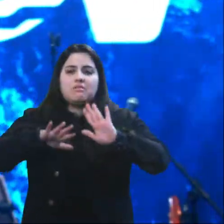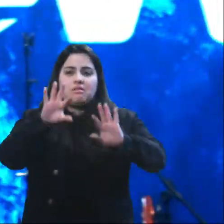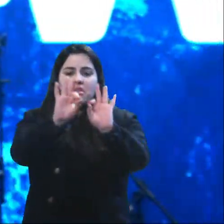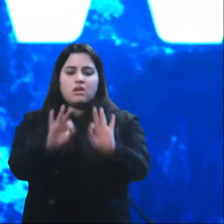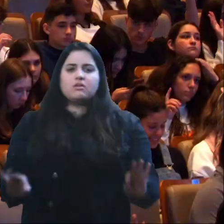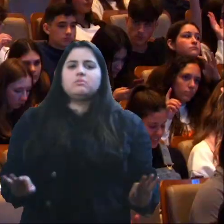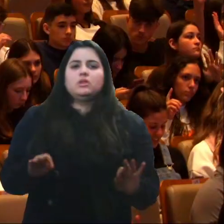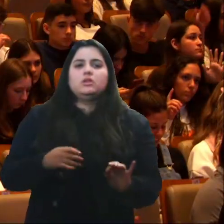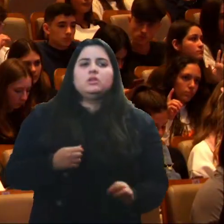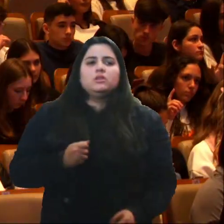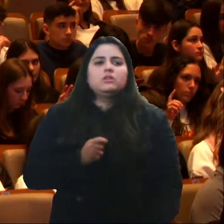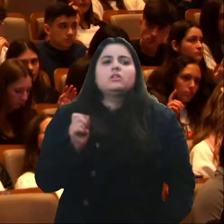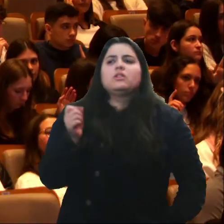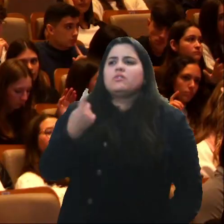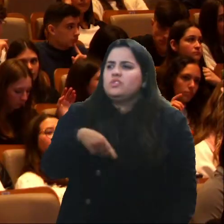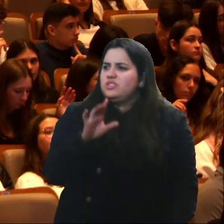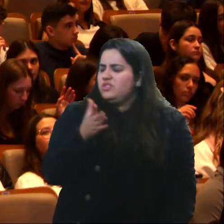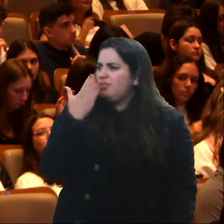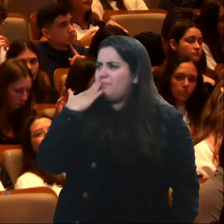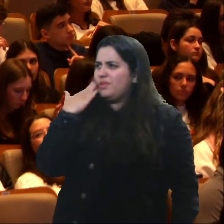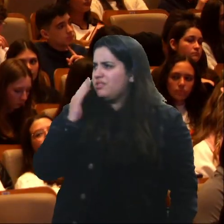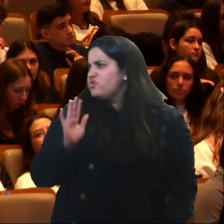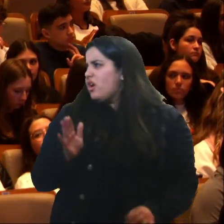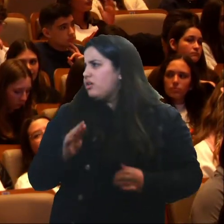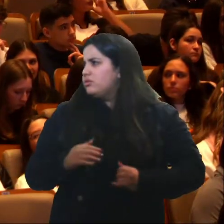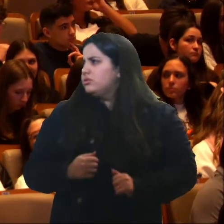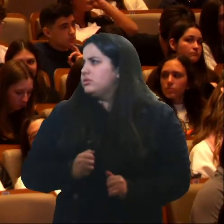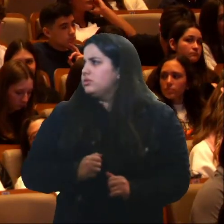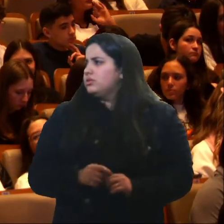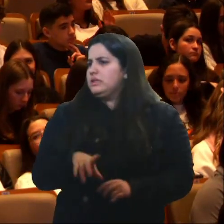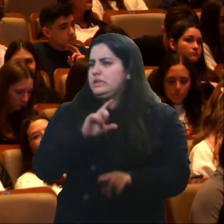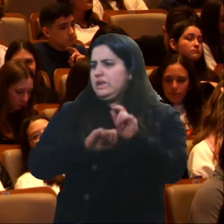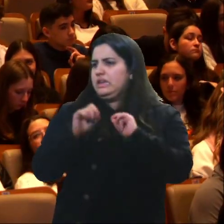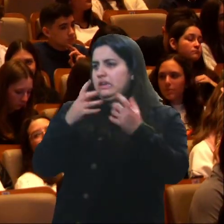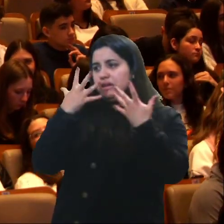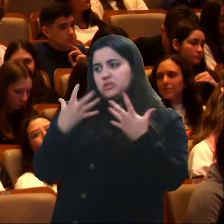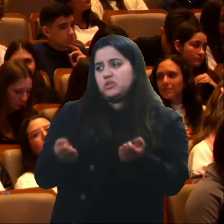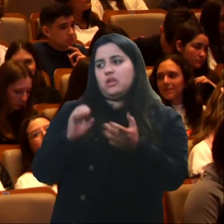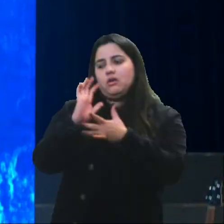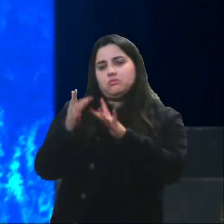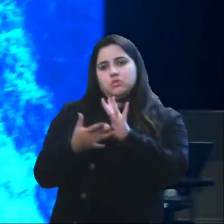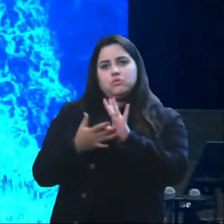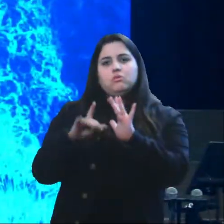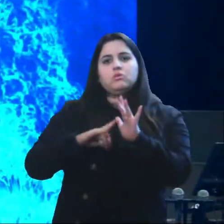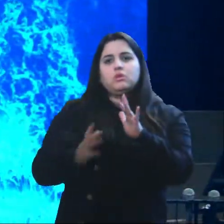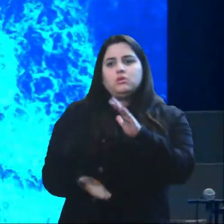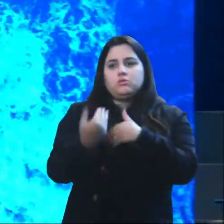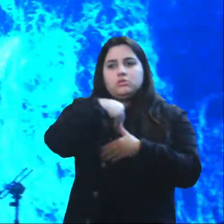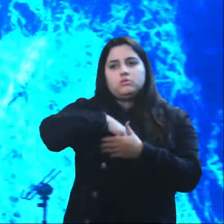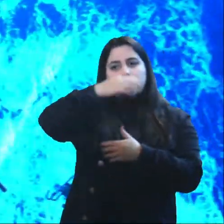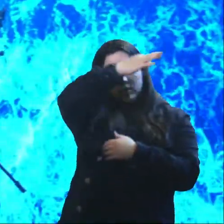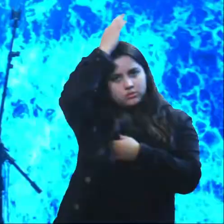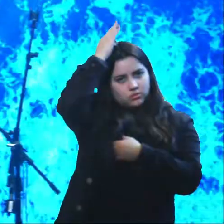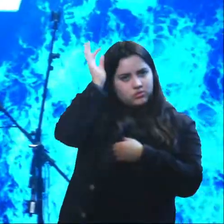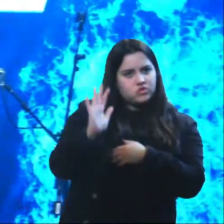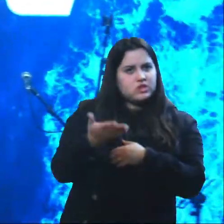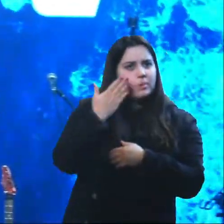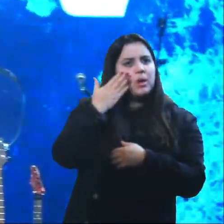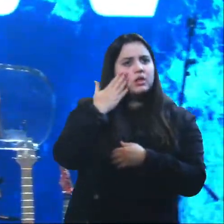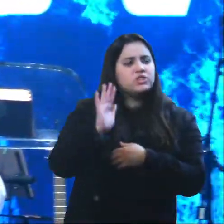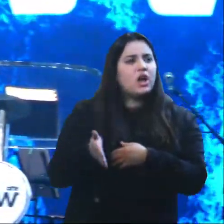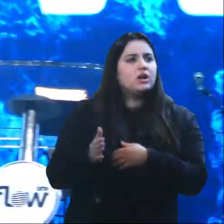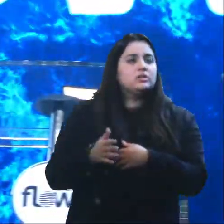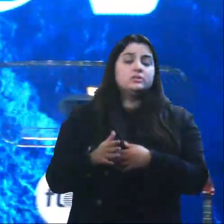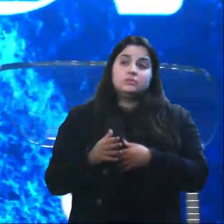ver. Você já sabia do que eu estou falando? Quem crê em Jesus recebe o Espírito Santo? Só que, às vezes